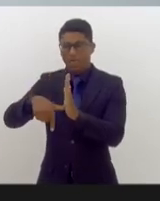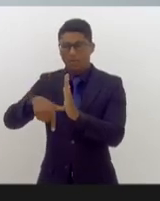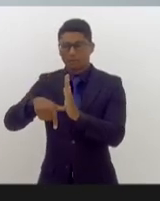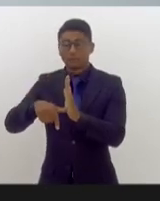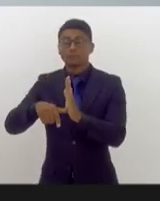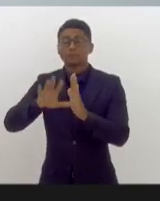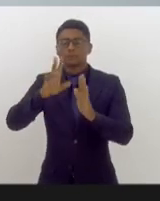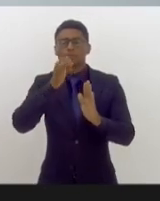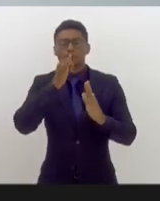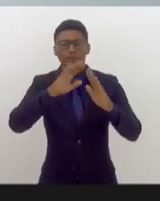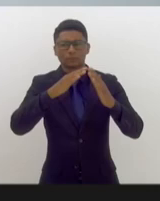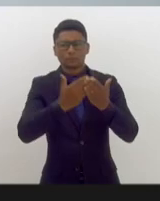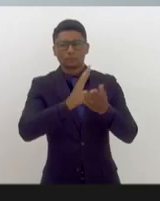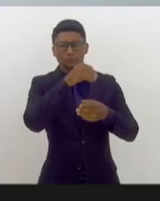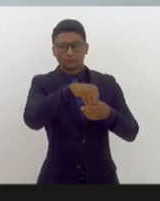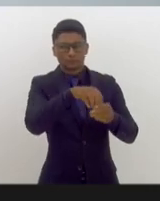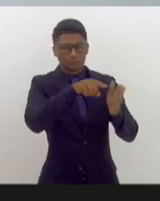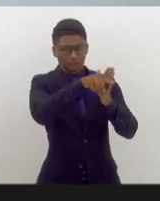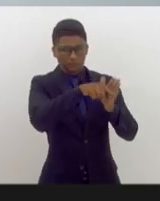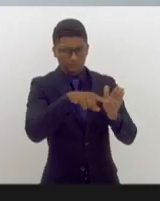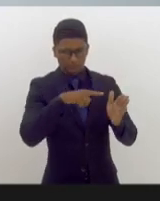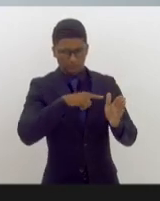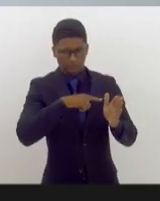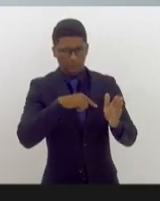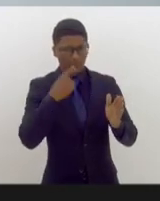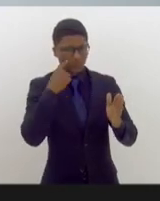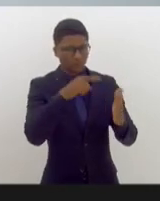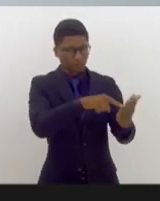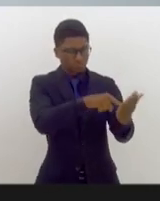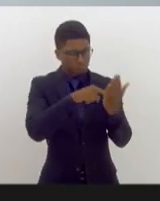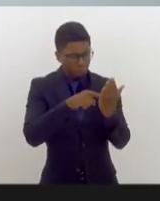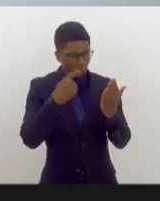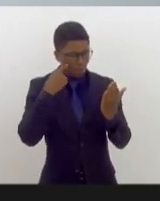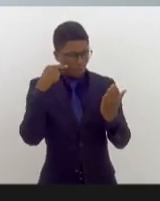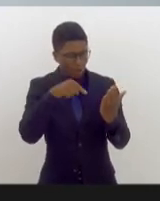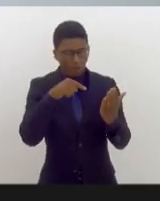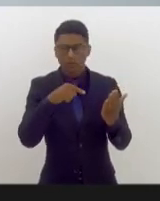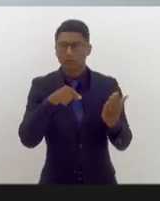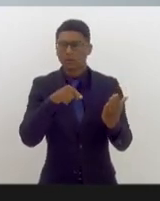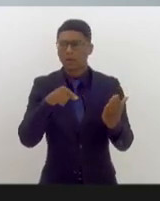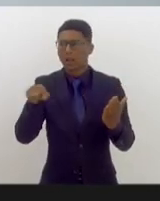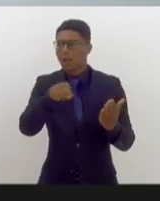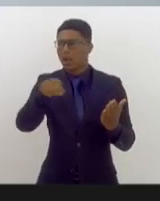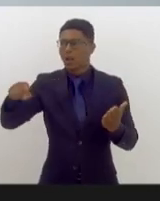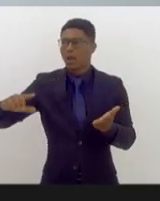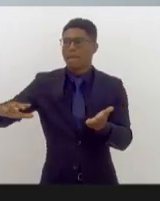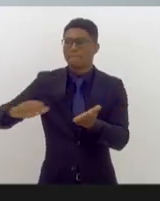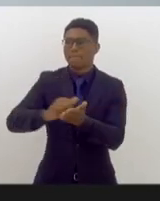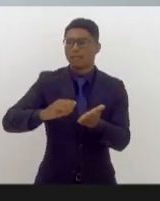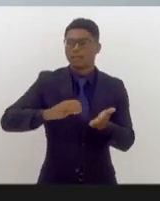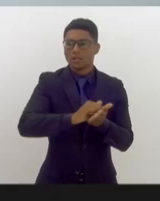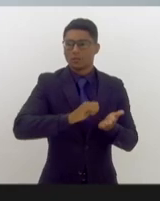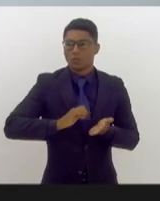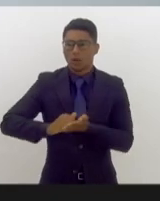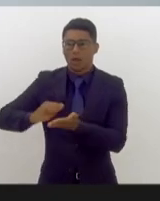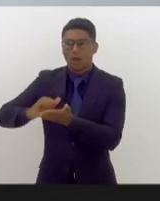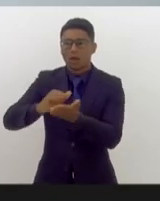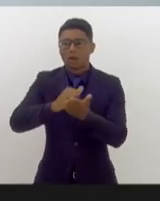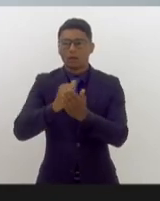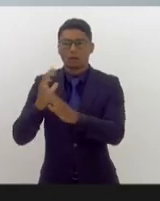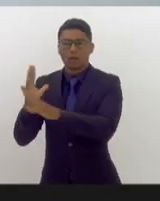E pelos estudos dos números de matrículas a partir dessas fontes de informação,